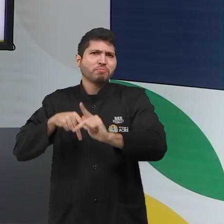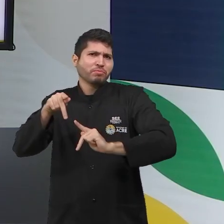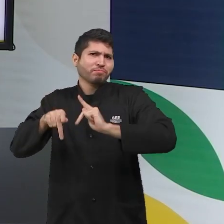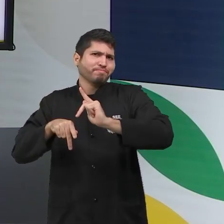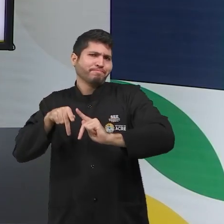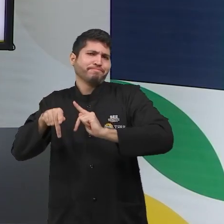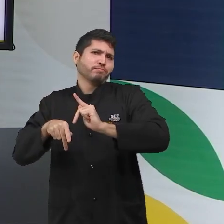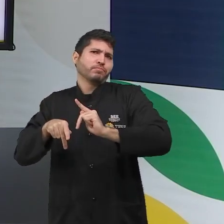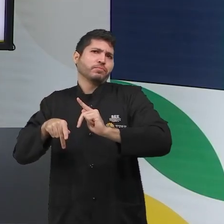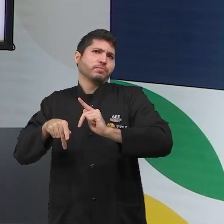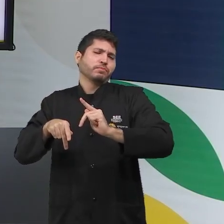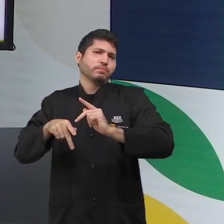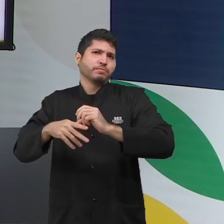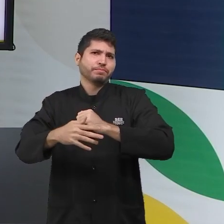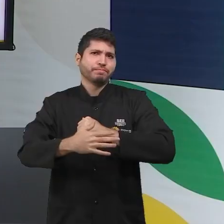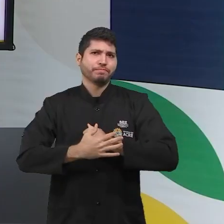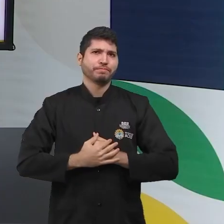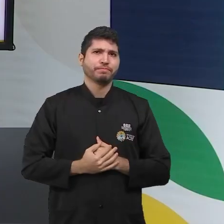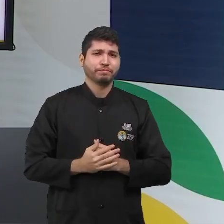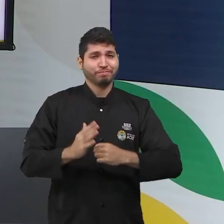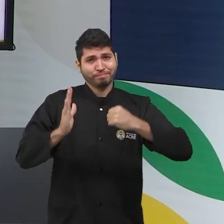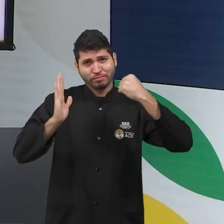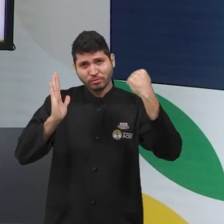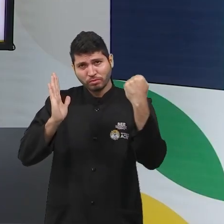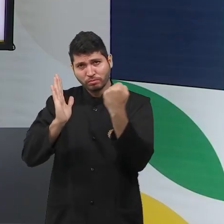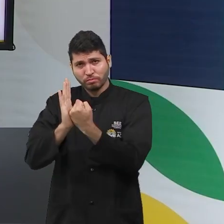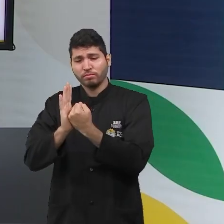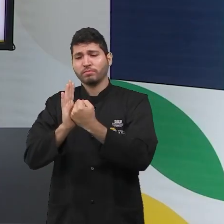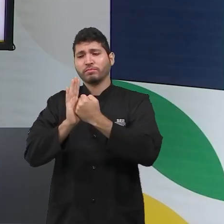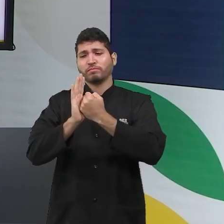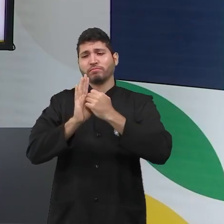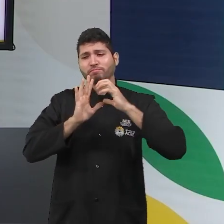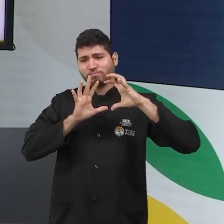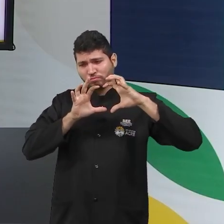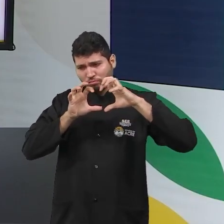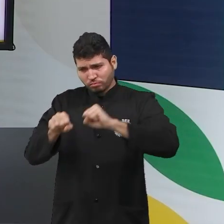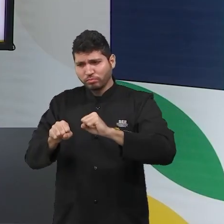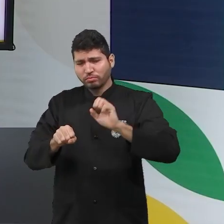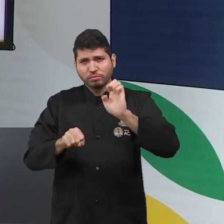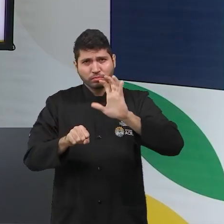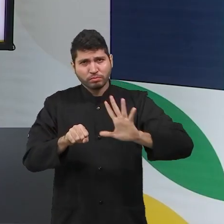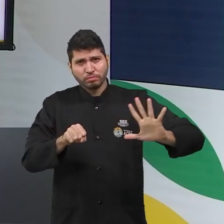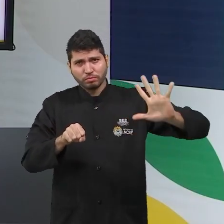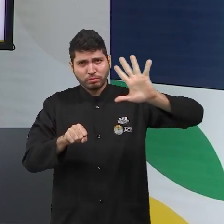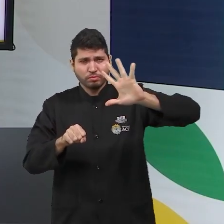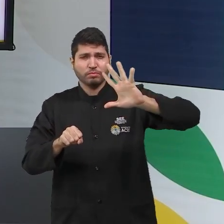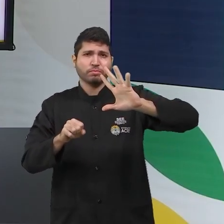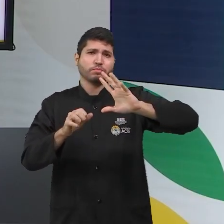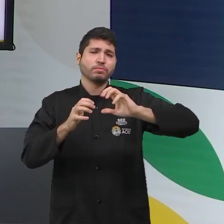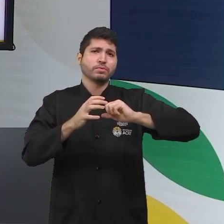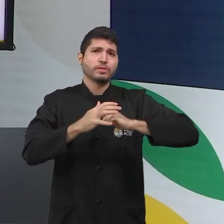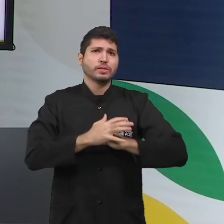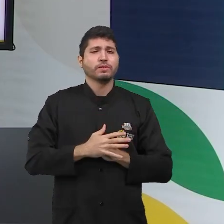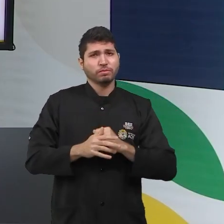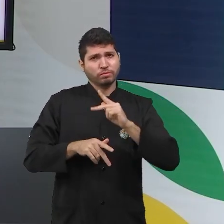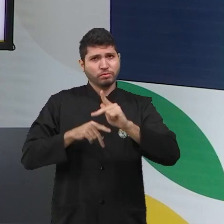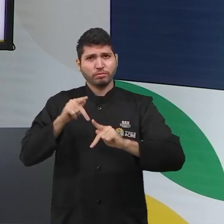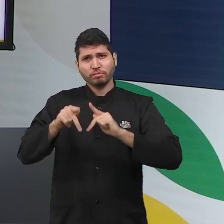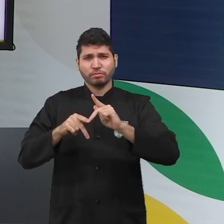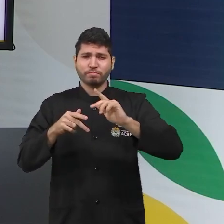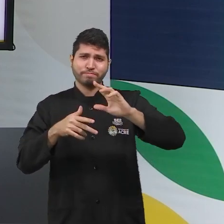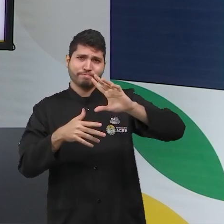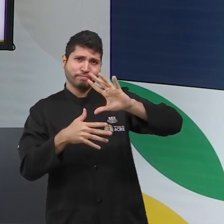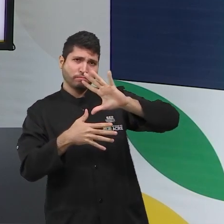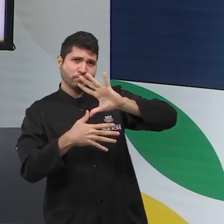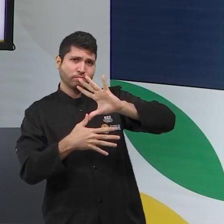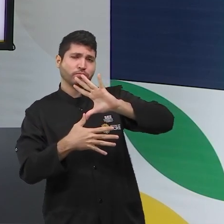rica civilização, o que é uma marca do domínio europeu sobre as civilizações aqui da América. Não